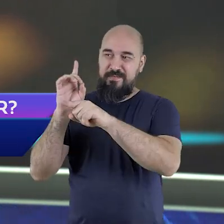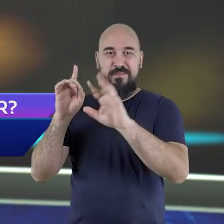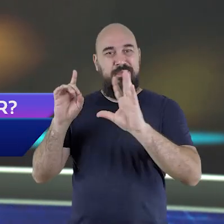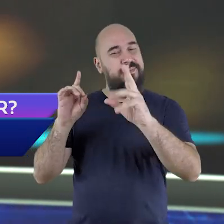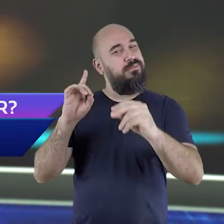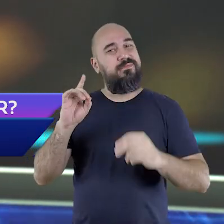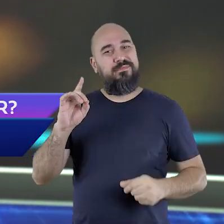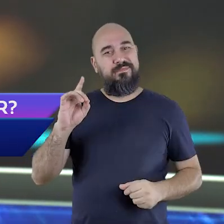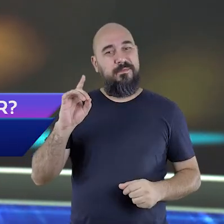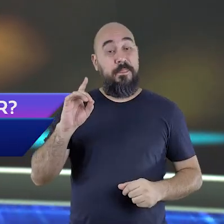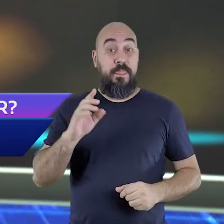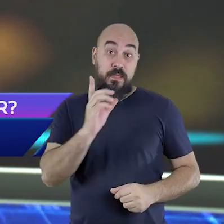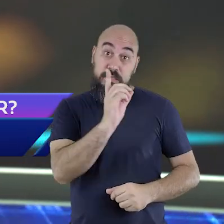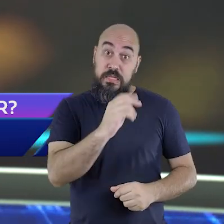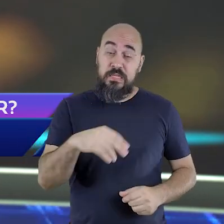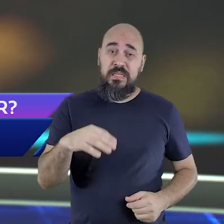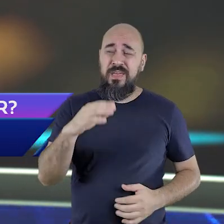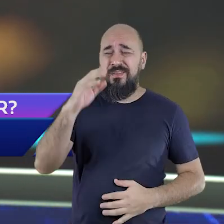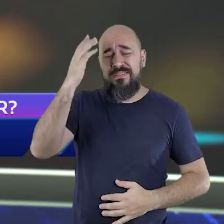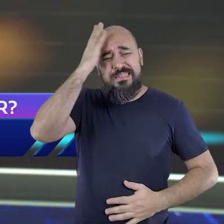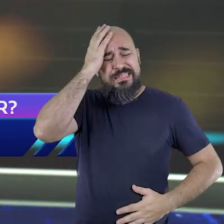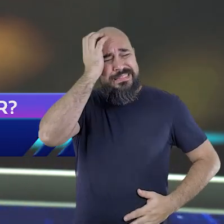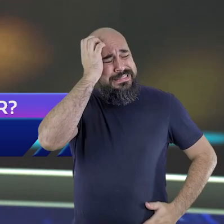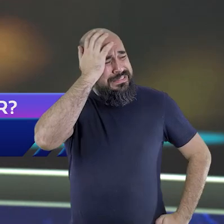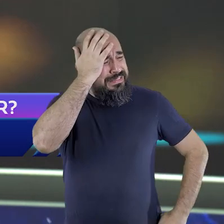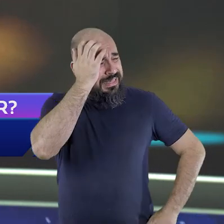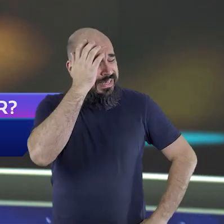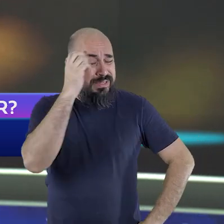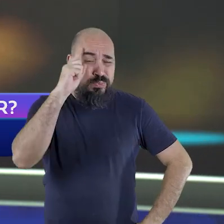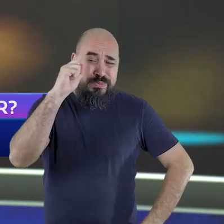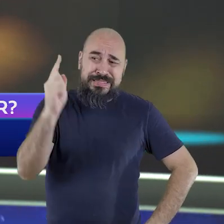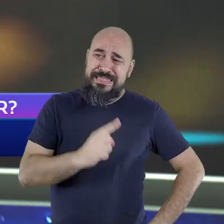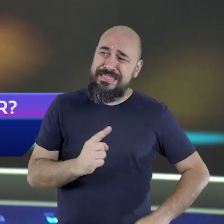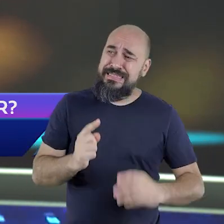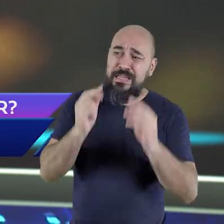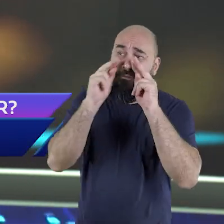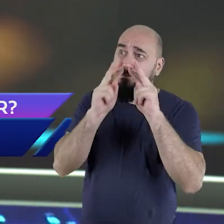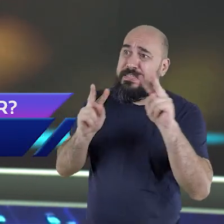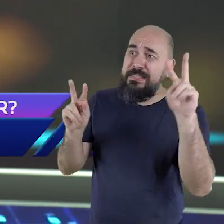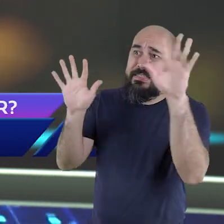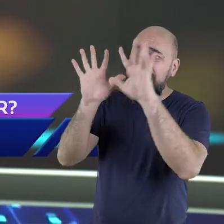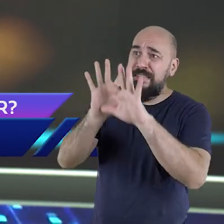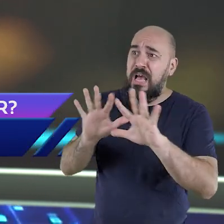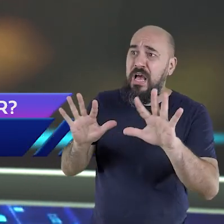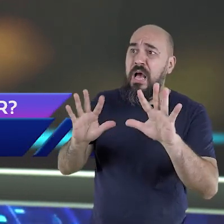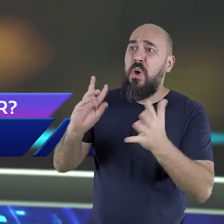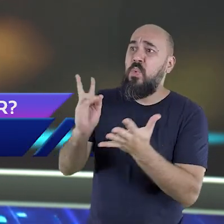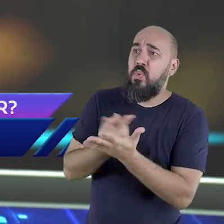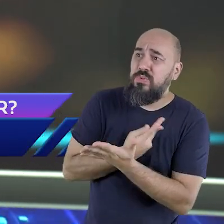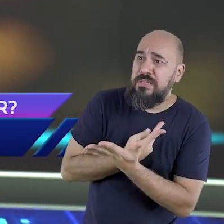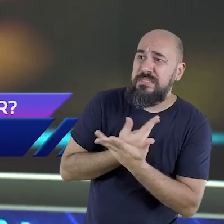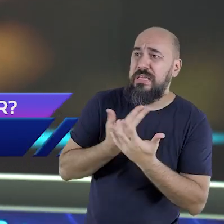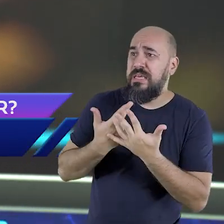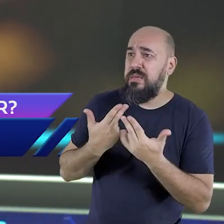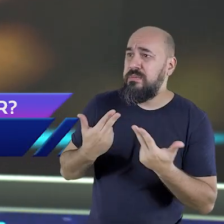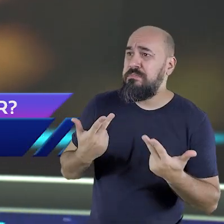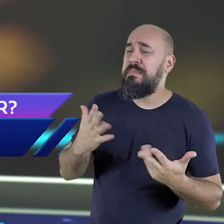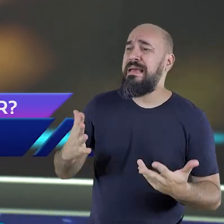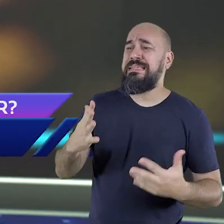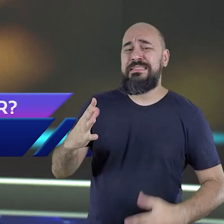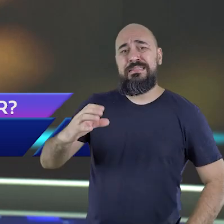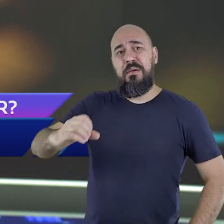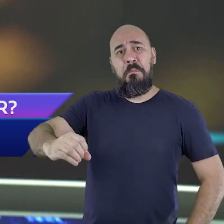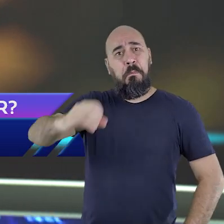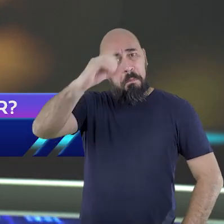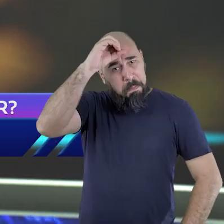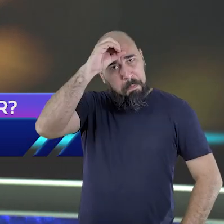Daniel não havia entendido a visão, como Daniel não havia entendido o que Deus tinha para revelar, ele ora e o anjo